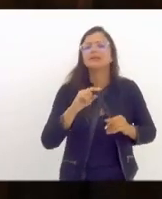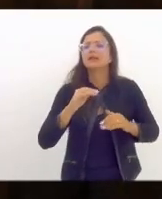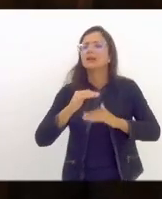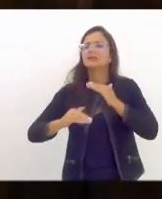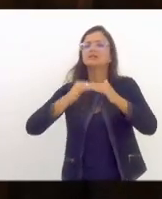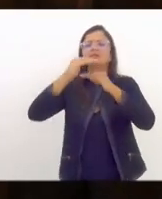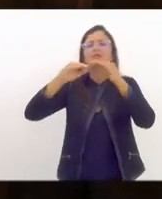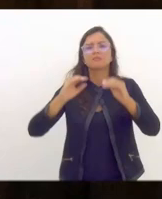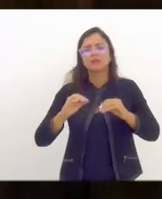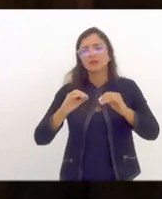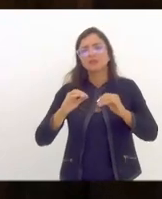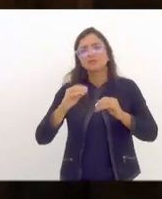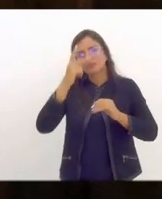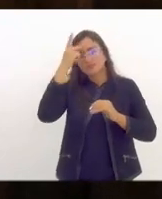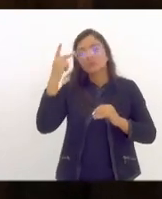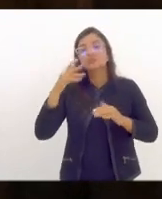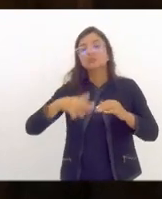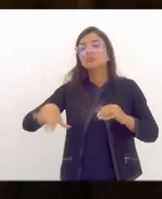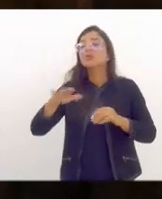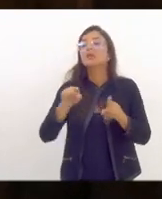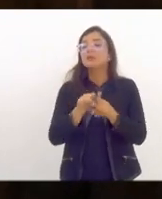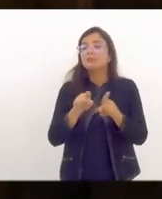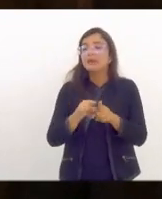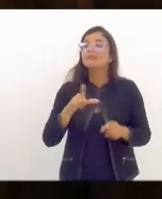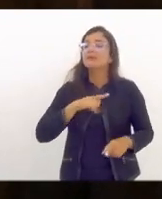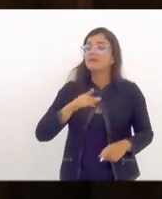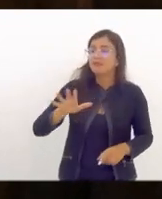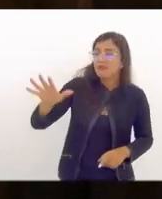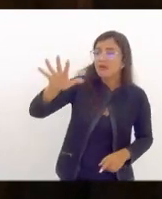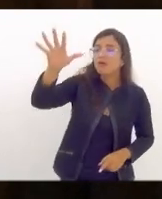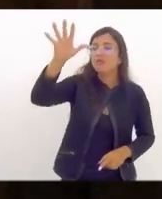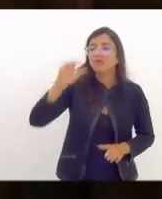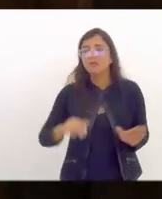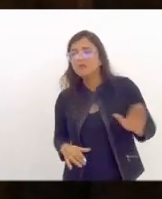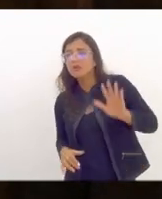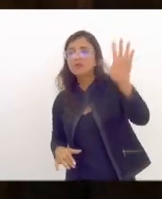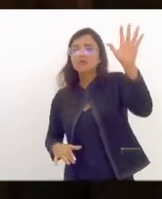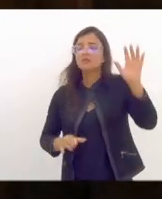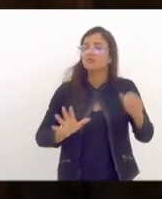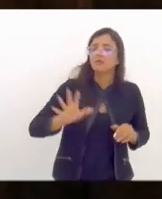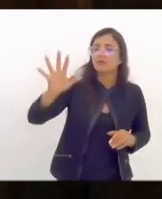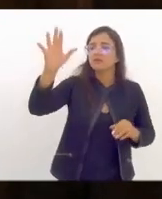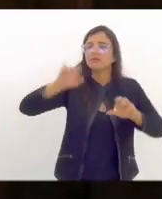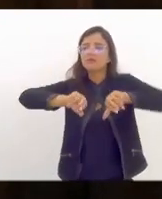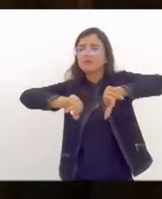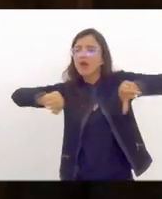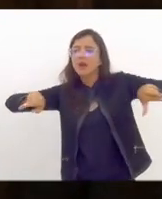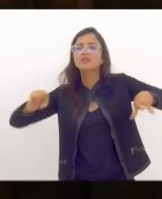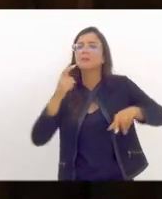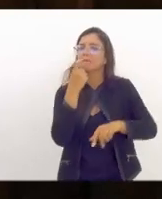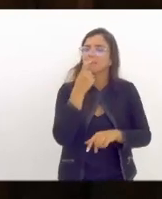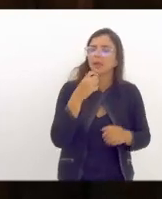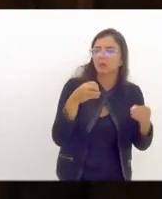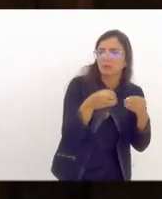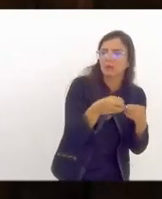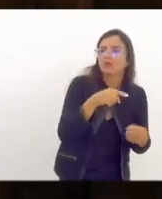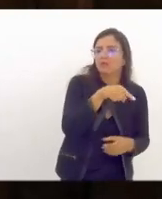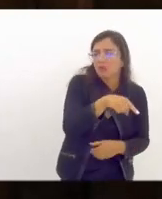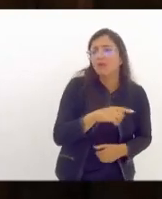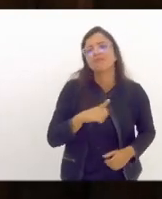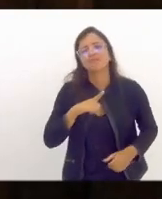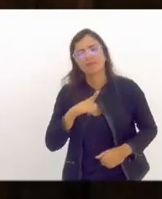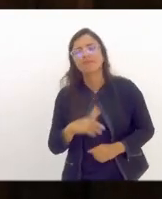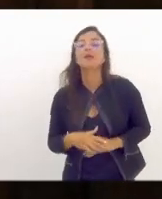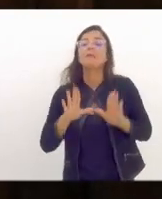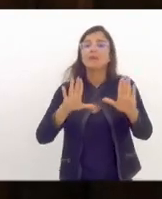ilha cercada pelo complexo do chapadão Palmeirinha e favela do muquiço porém que se